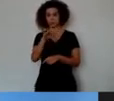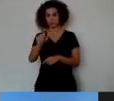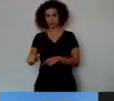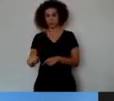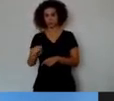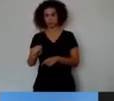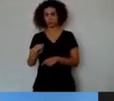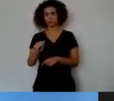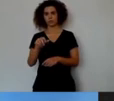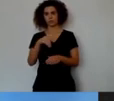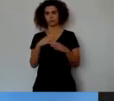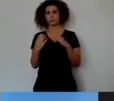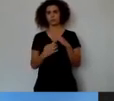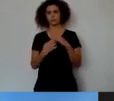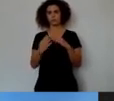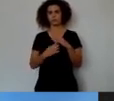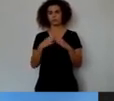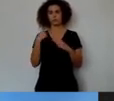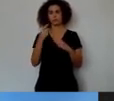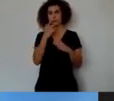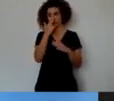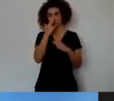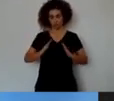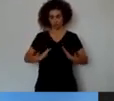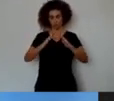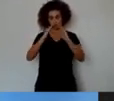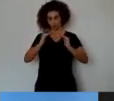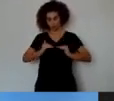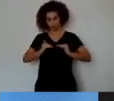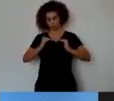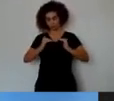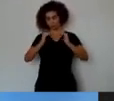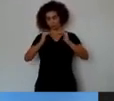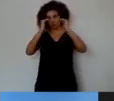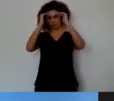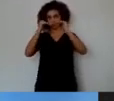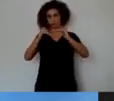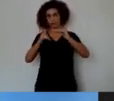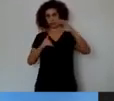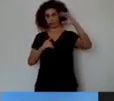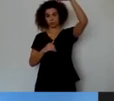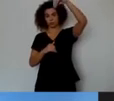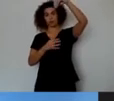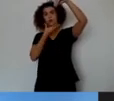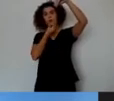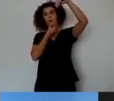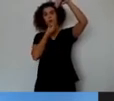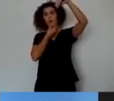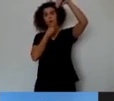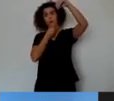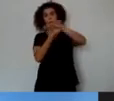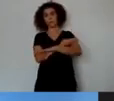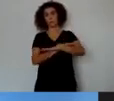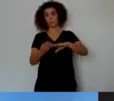ela comenta que nós temos uma pirâmide. E nessa pirâmide, lá em cima, está o homem branco, né? E aí